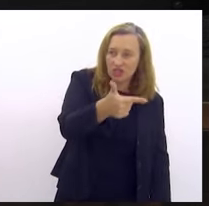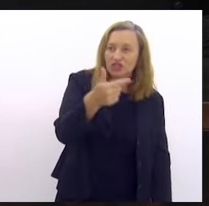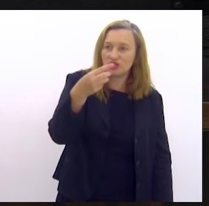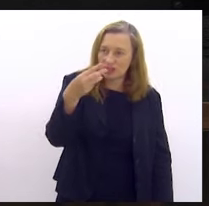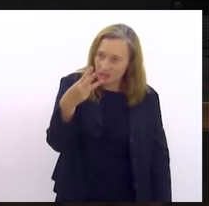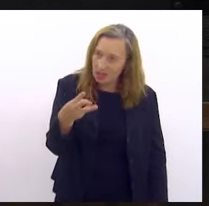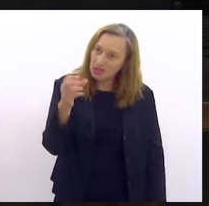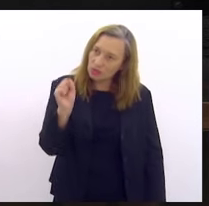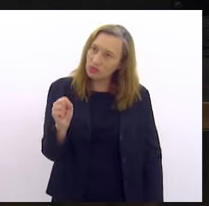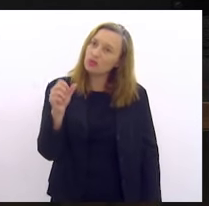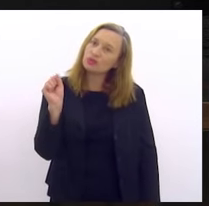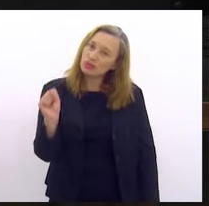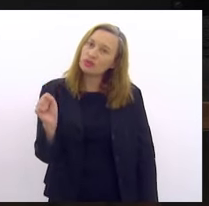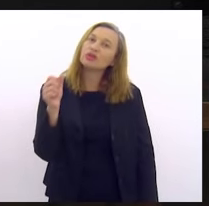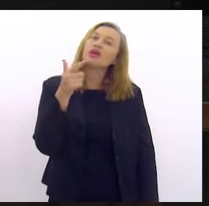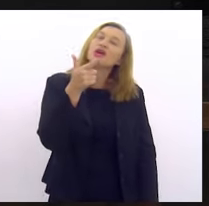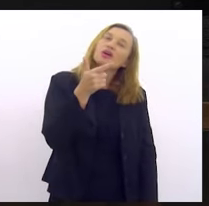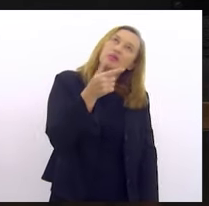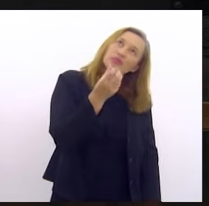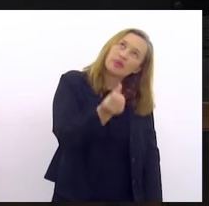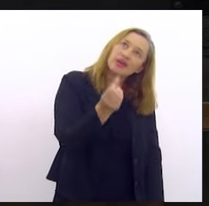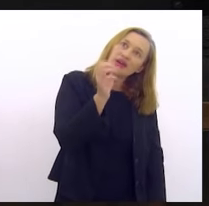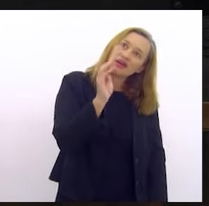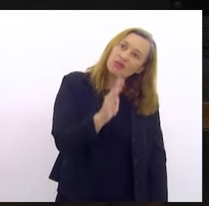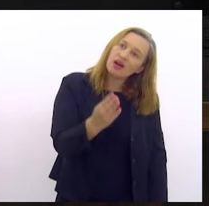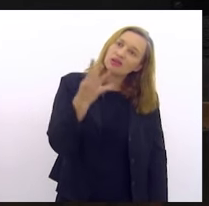2388-23 e